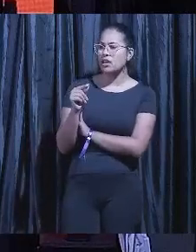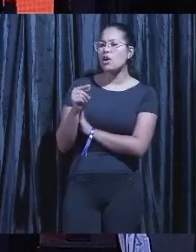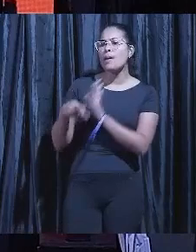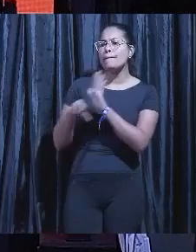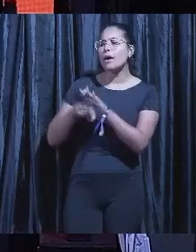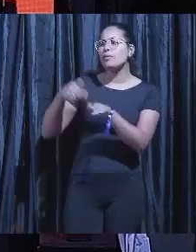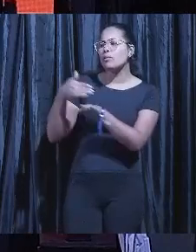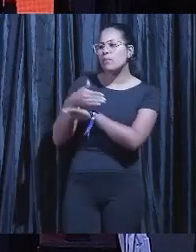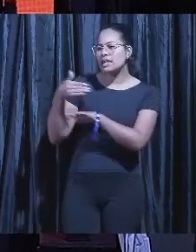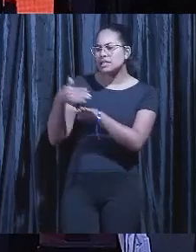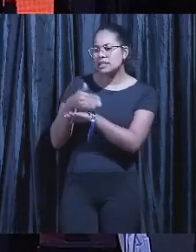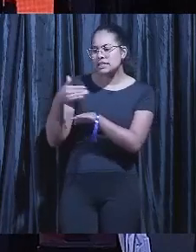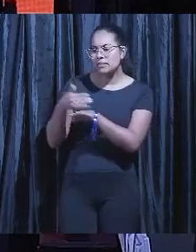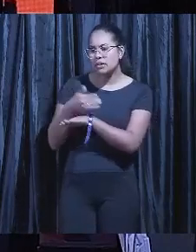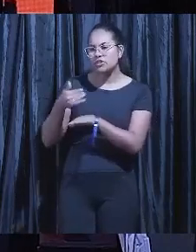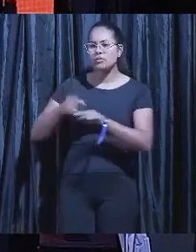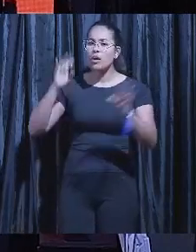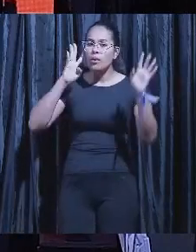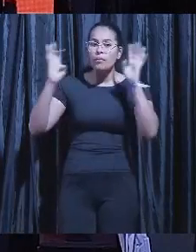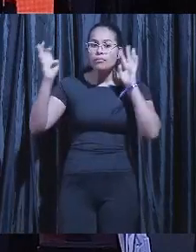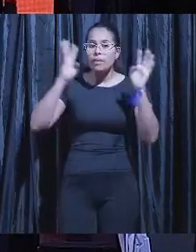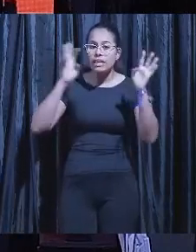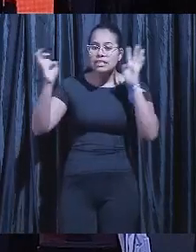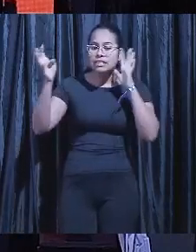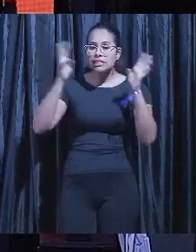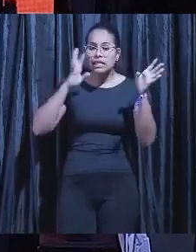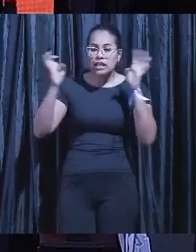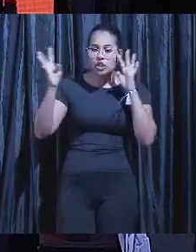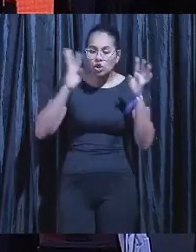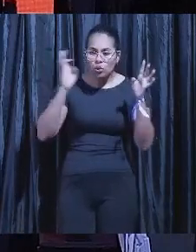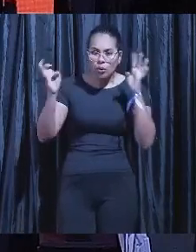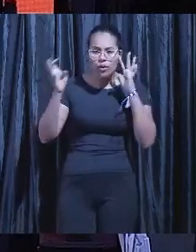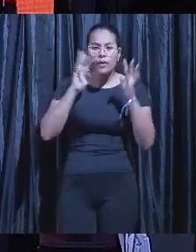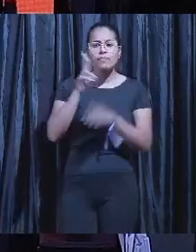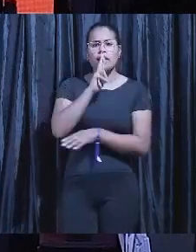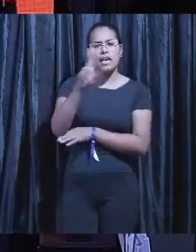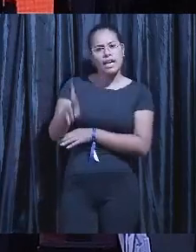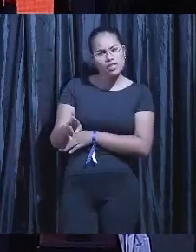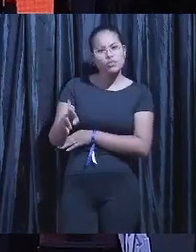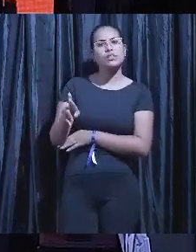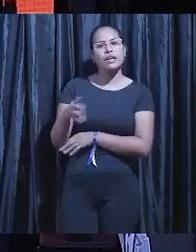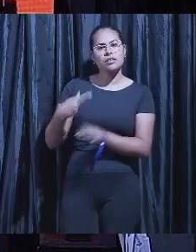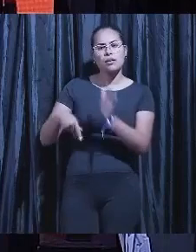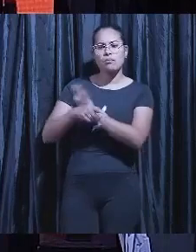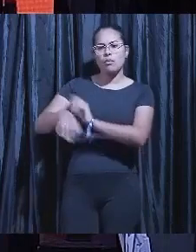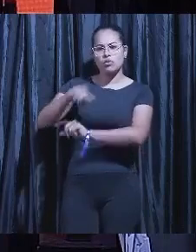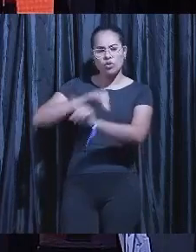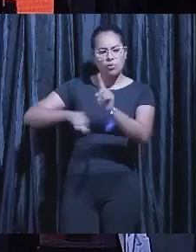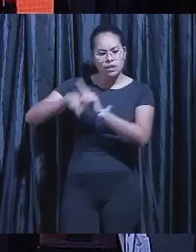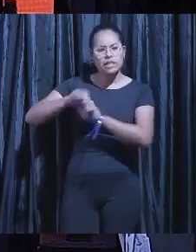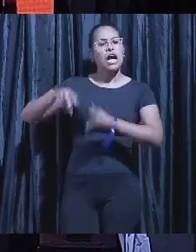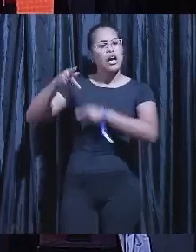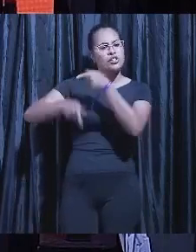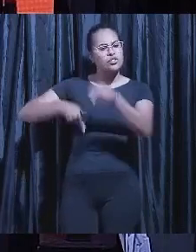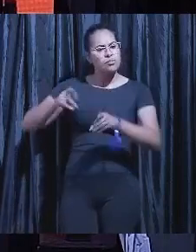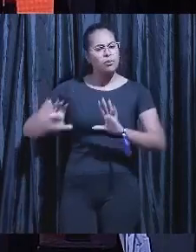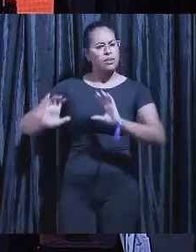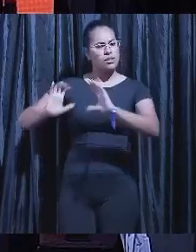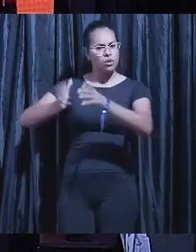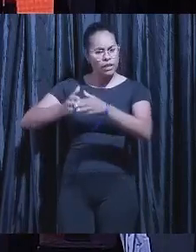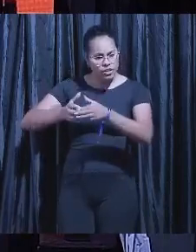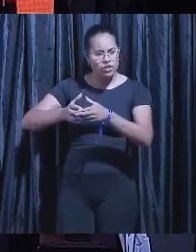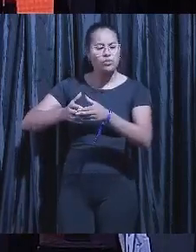participativa, pensando nesse resultado para mudança coletiva das próprias comunidades e coletivos. Então, são os